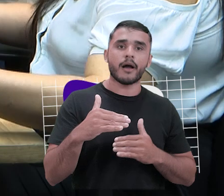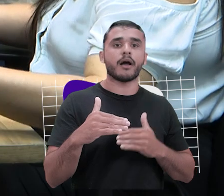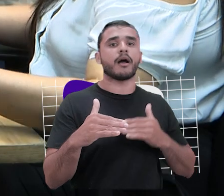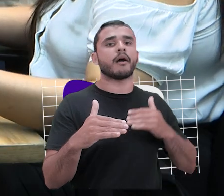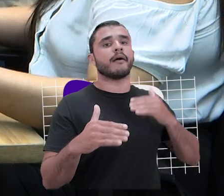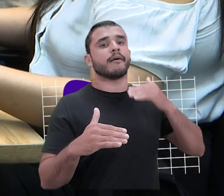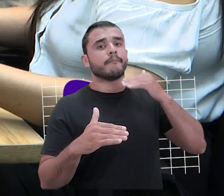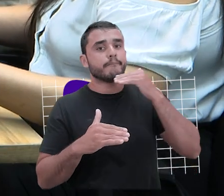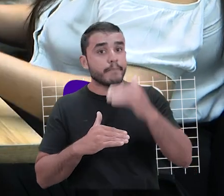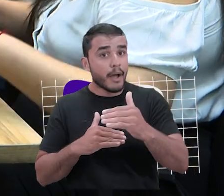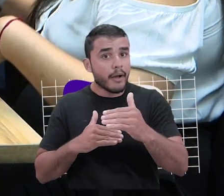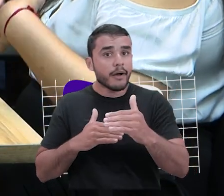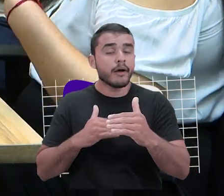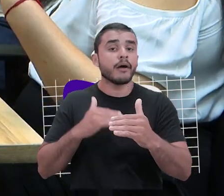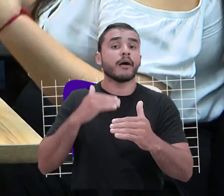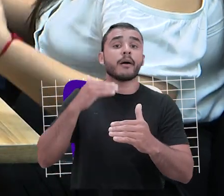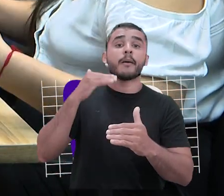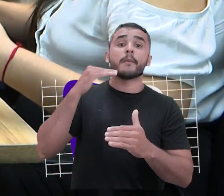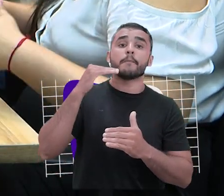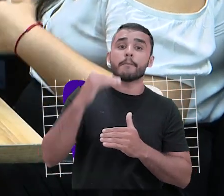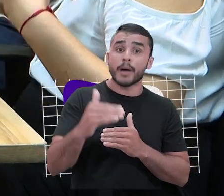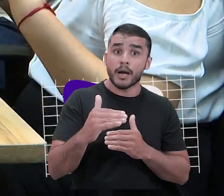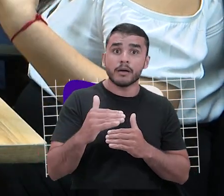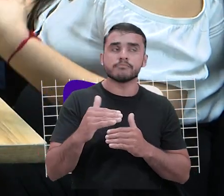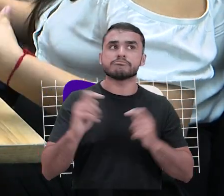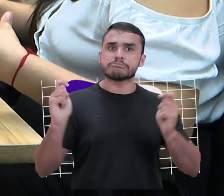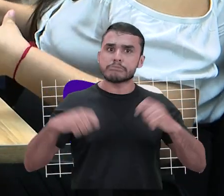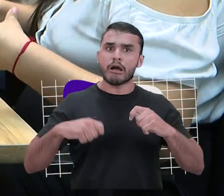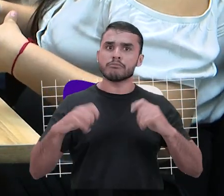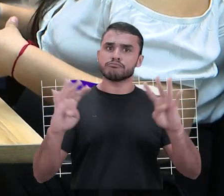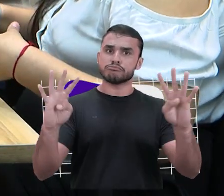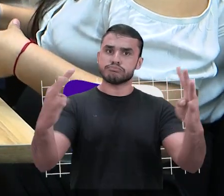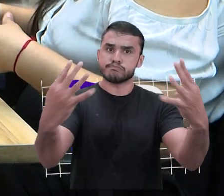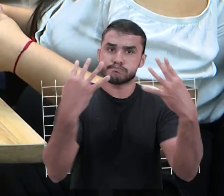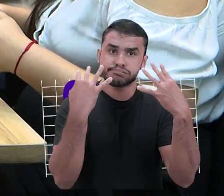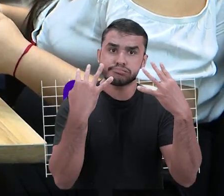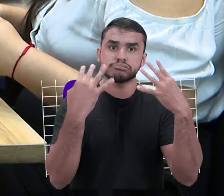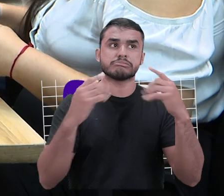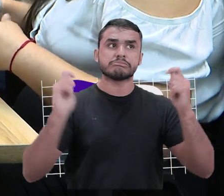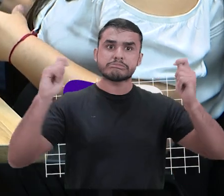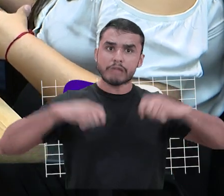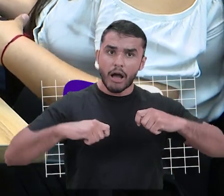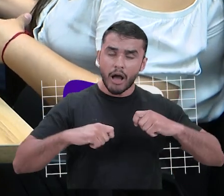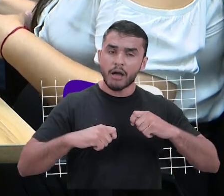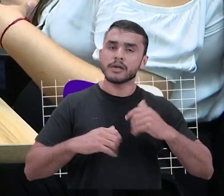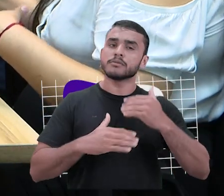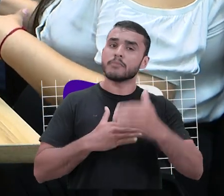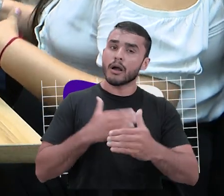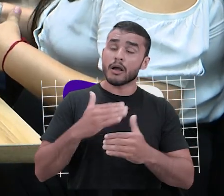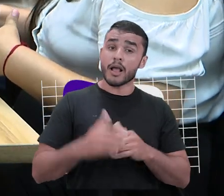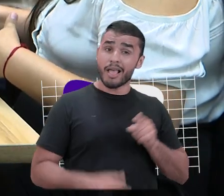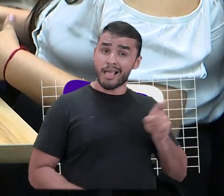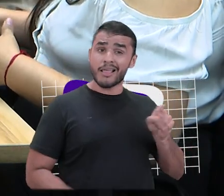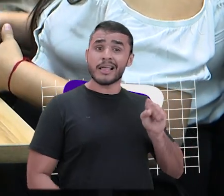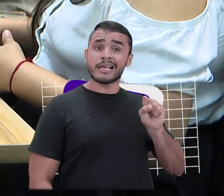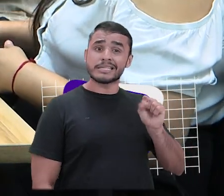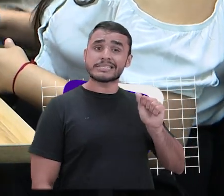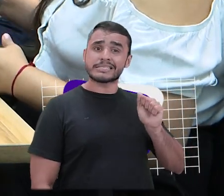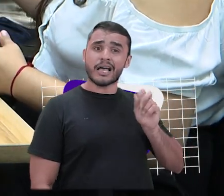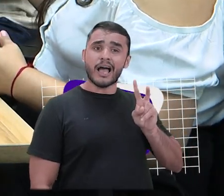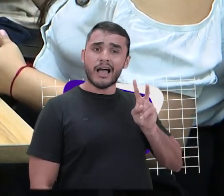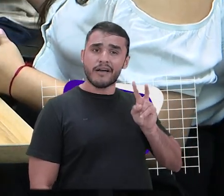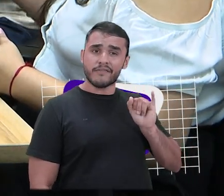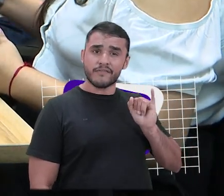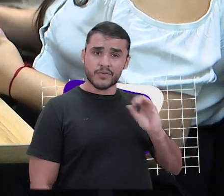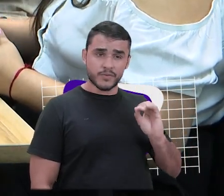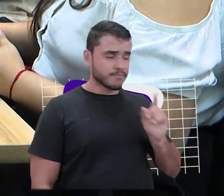gigante, né? Um passo de escuta, um passo de inclusão, né? O Sábio aqui, que já tá na casa também, a gente